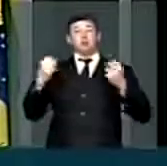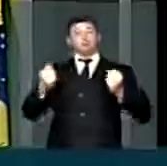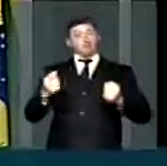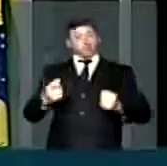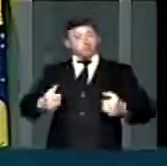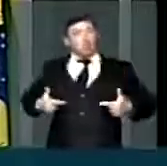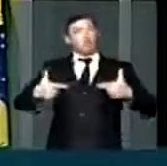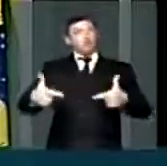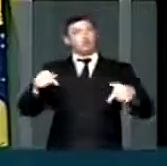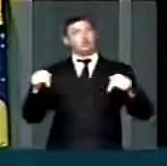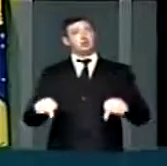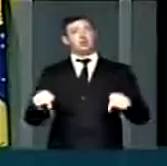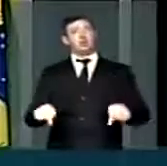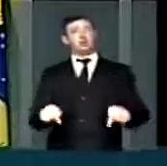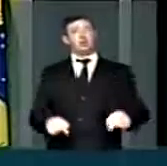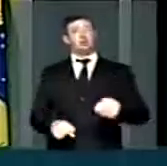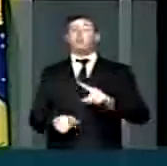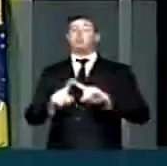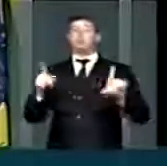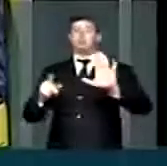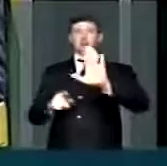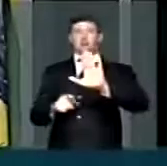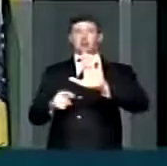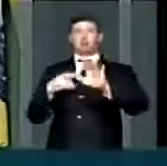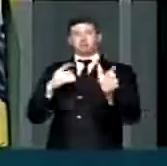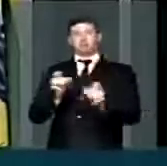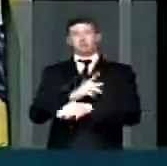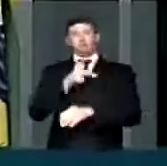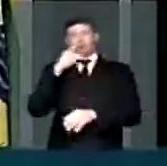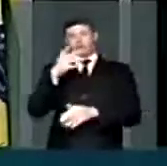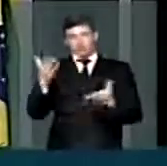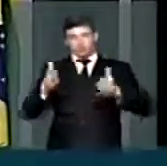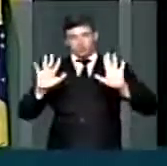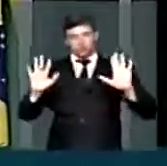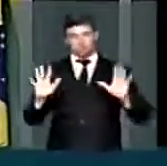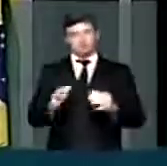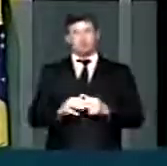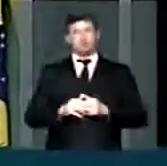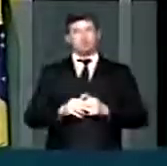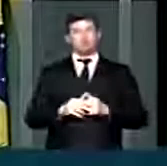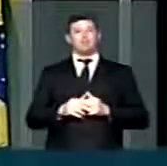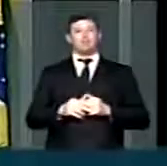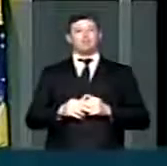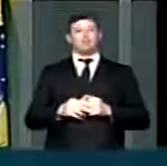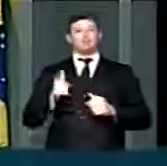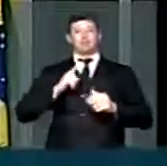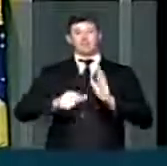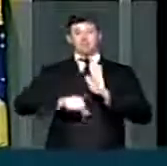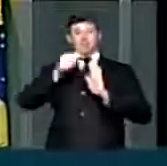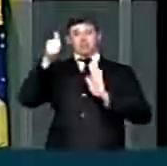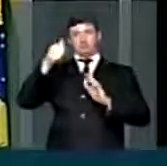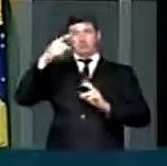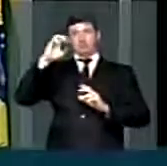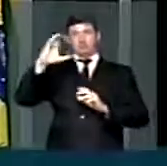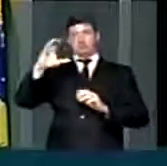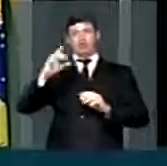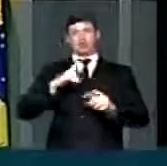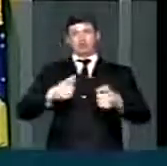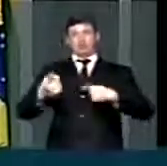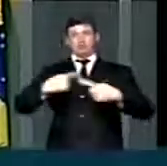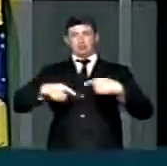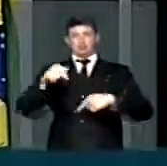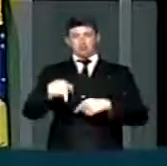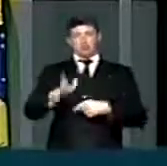essa bandeira aqui. Mas quero dizer, senhor presidente, para encerrar minha fala de hoje, que nós temos aqui, primeiro, uma PEC